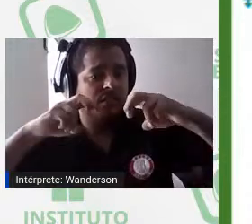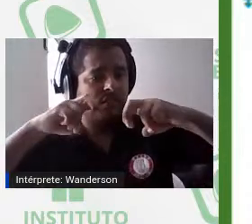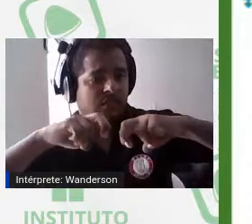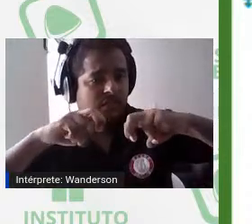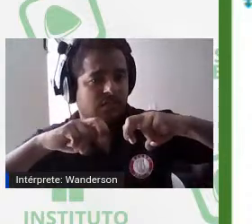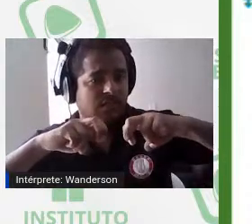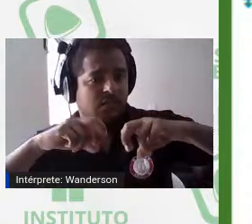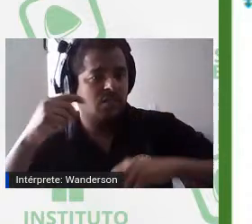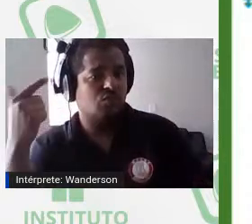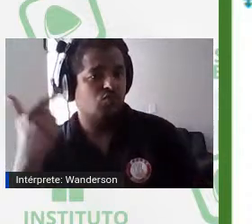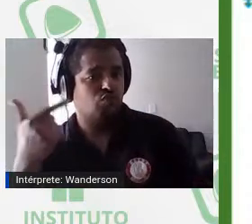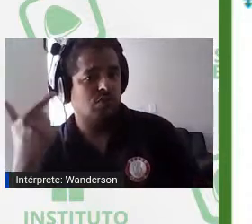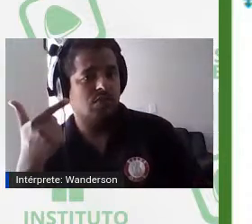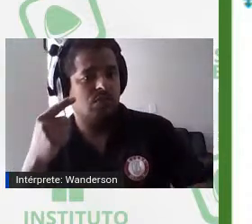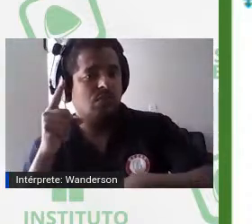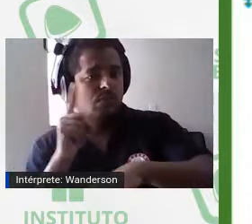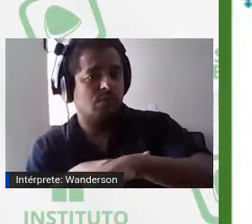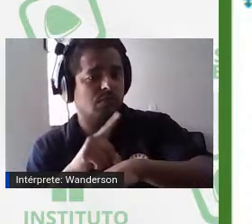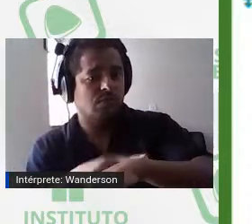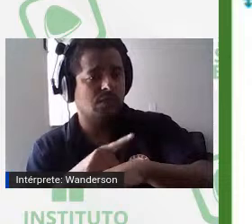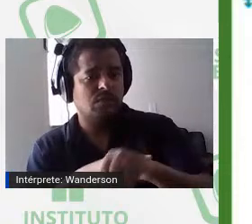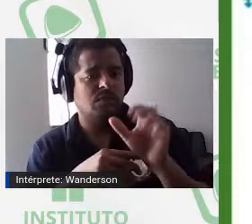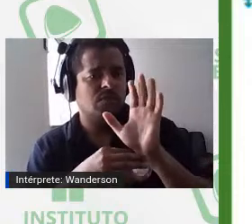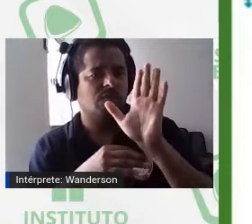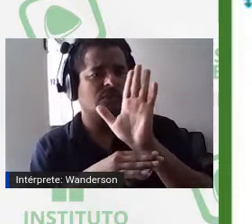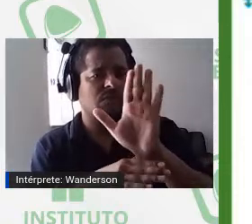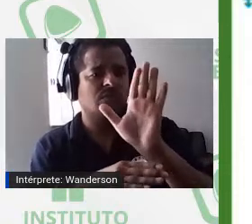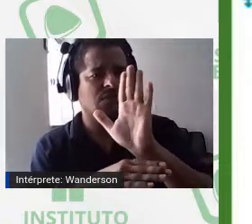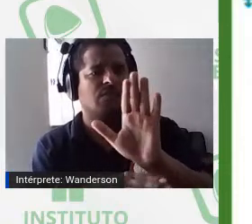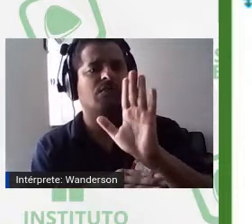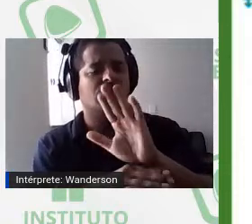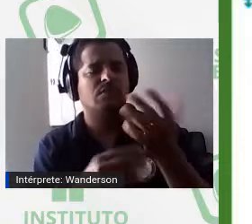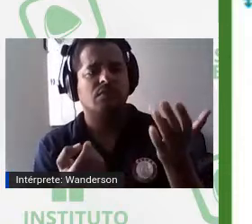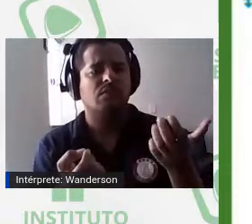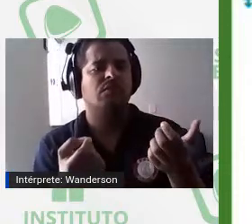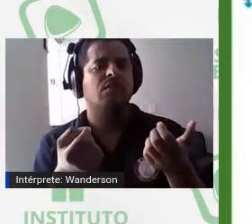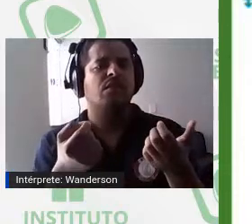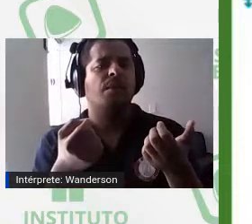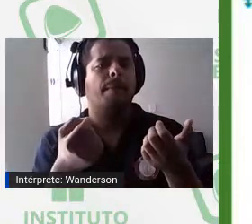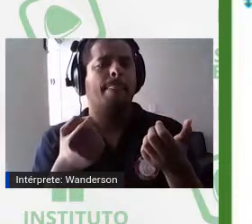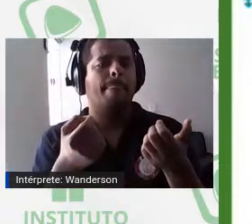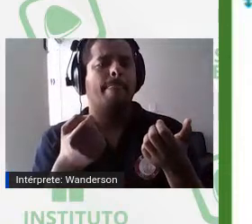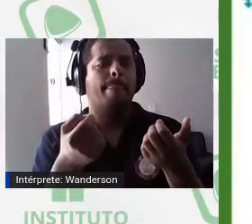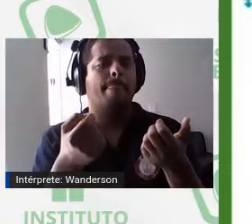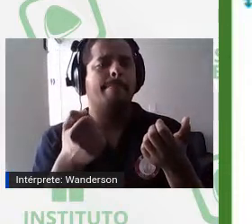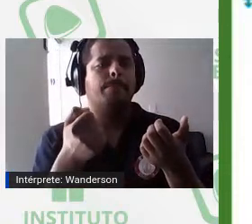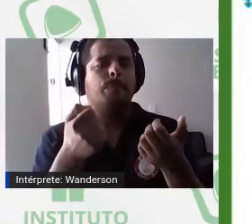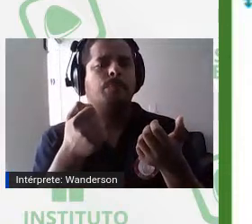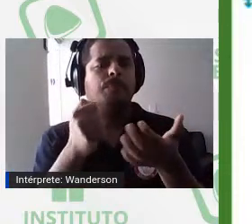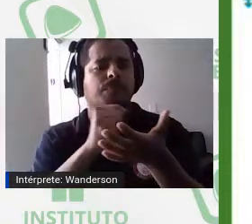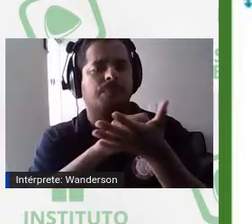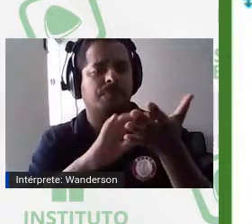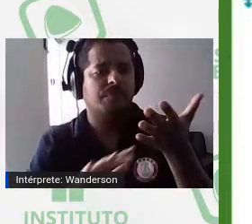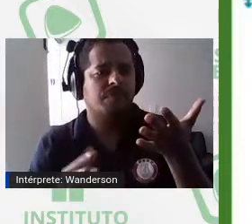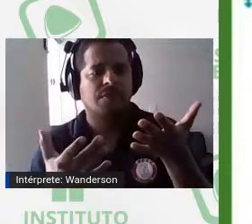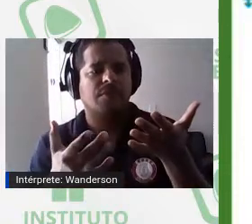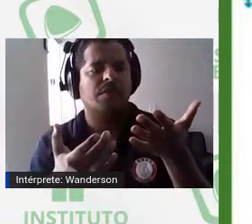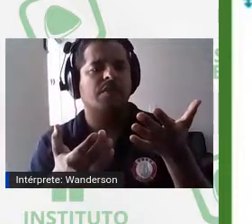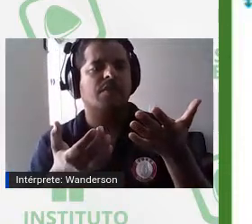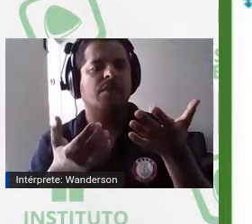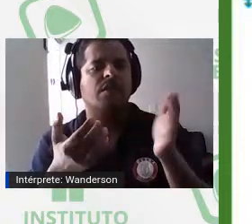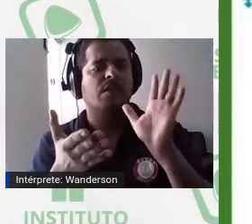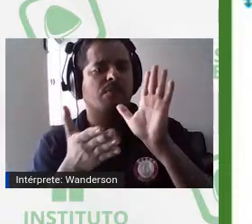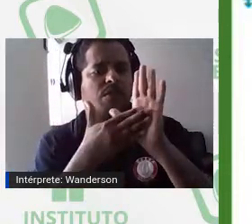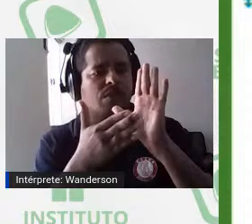momento, auxiliando a resolução de tarefas propostas pelo professor Ícaro e fazendo a correção